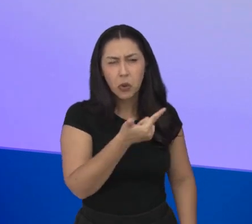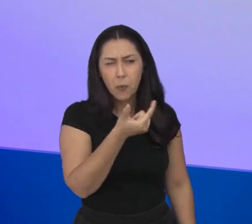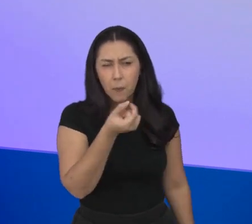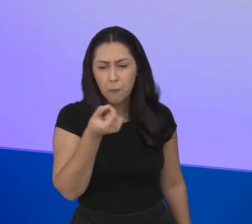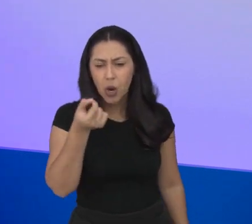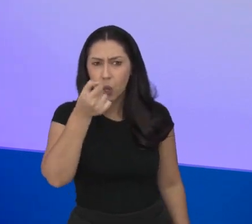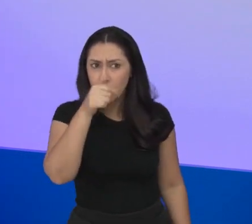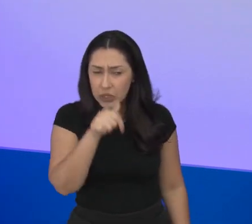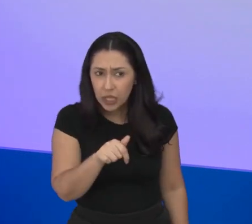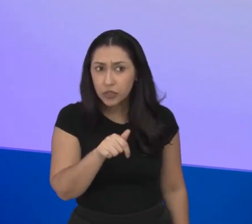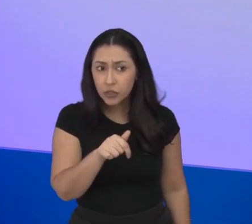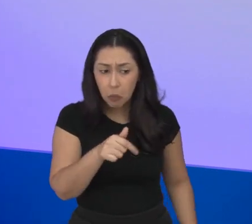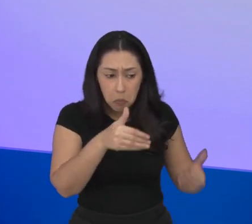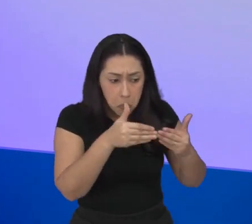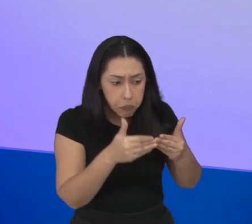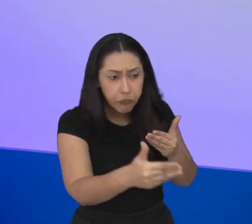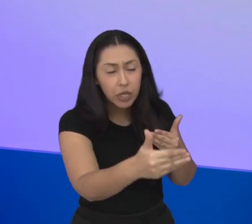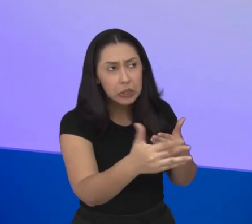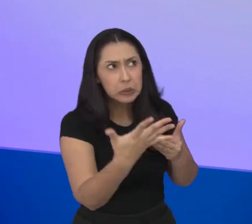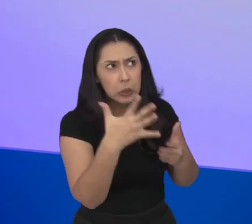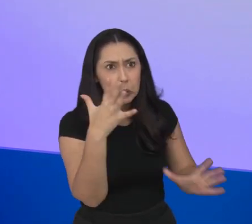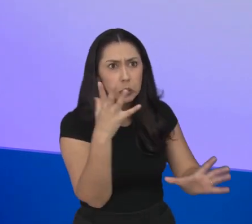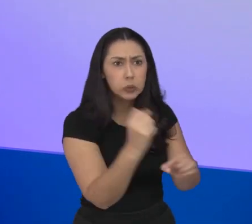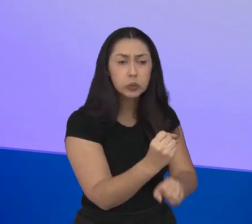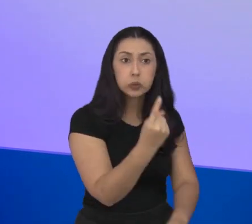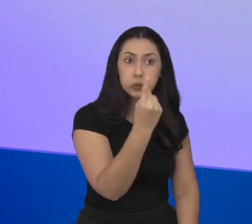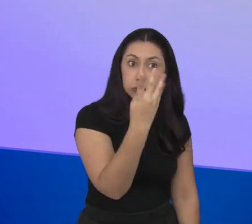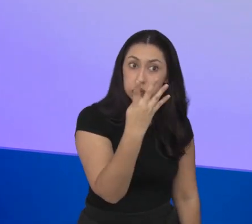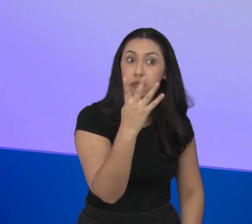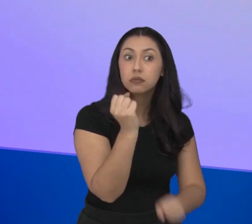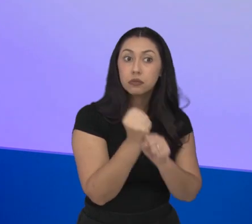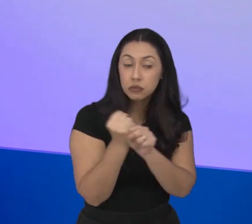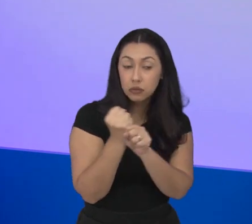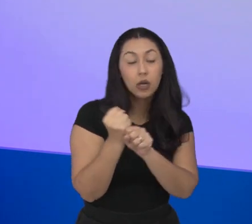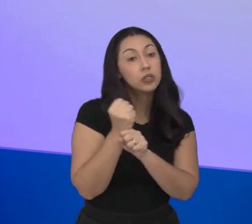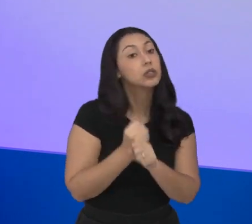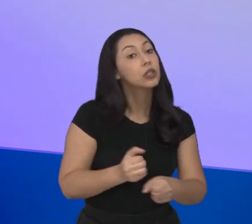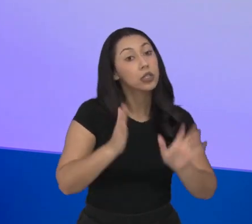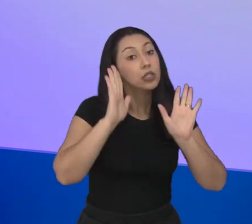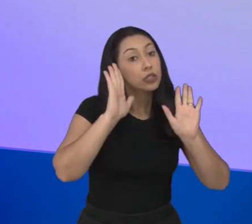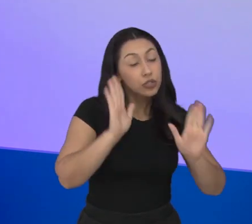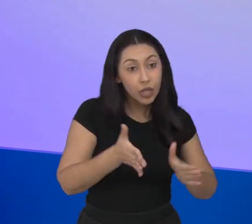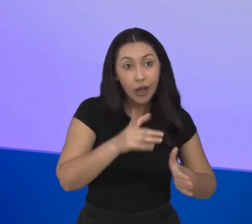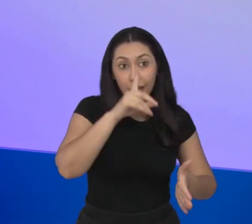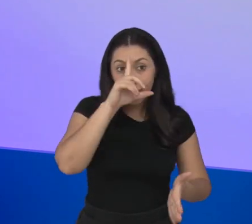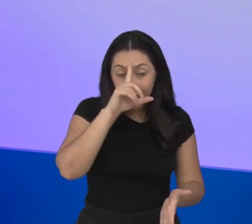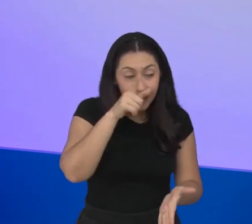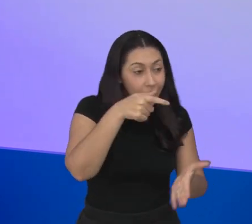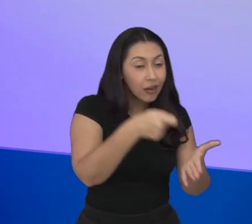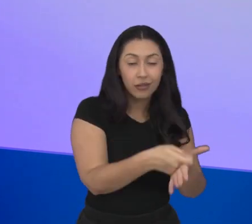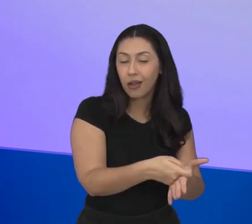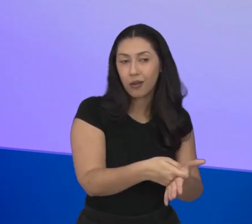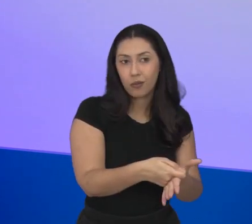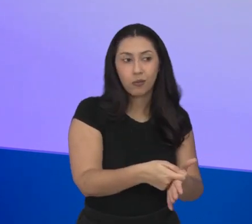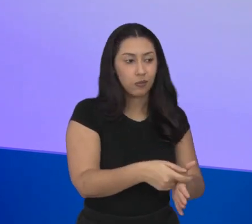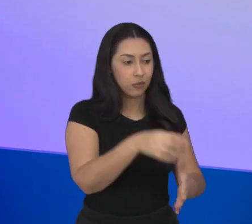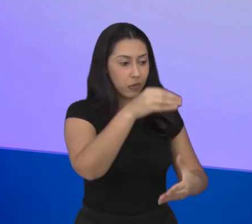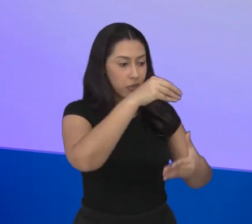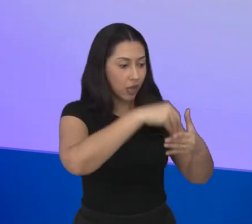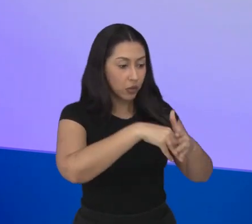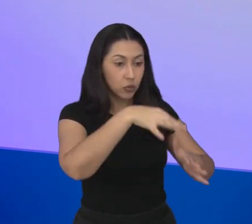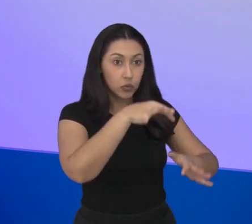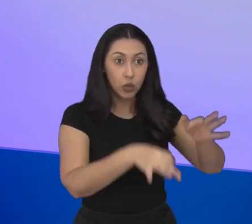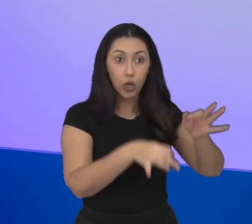de 2007 adiante, ou seja, completamos aí pelo menos uns 14 anos, já existem decisões